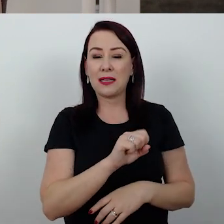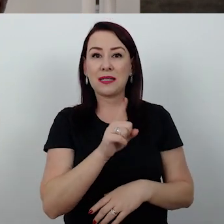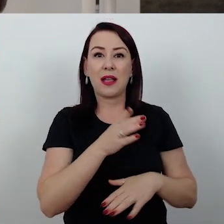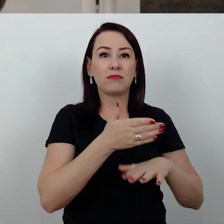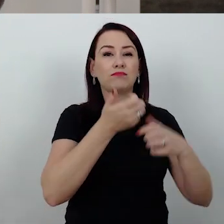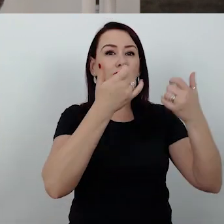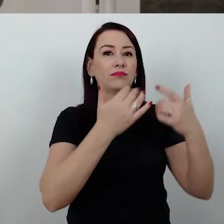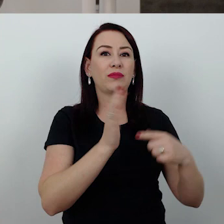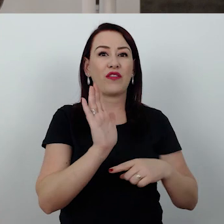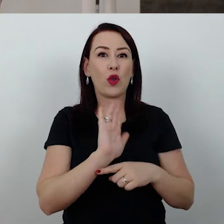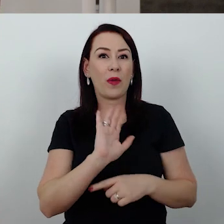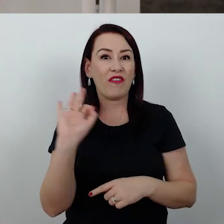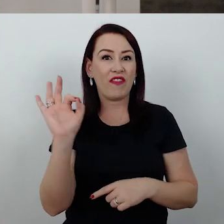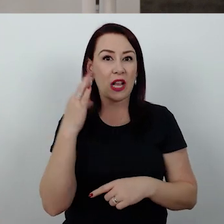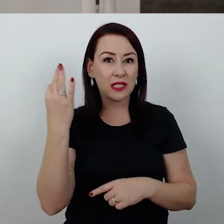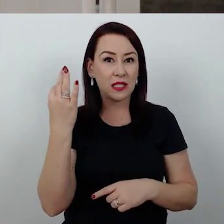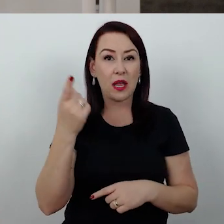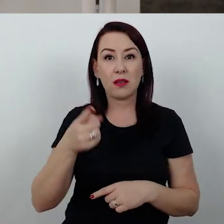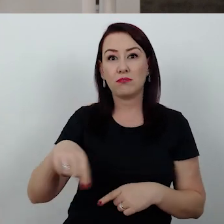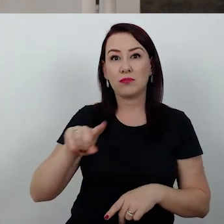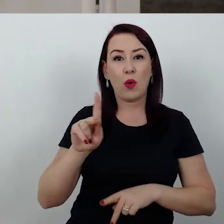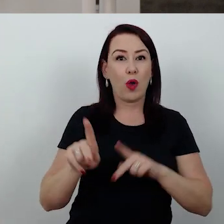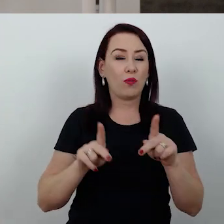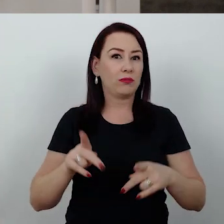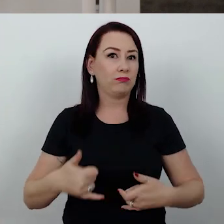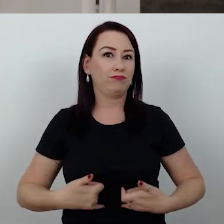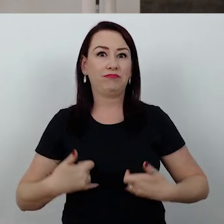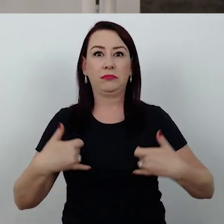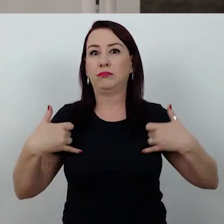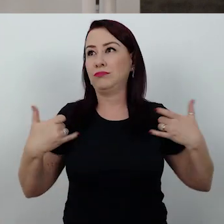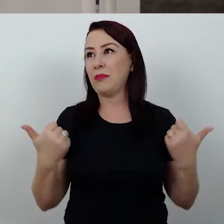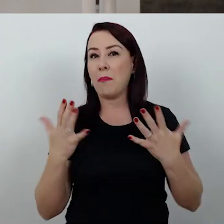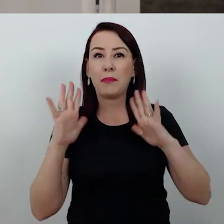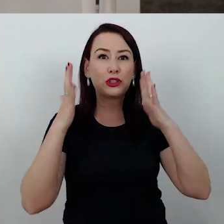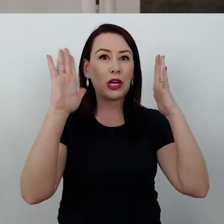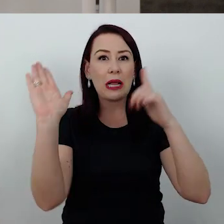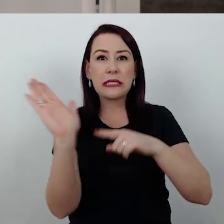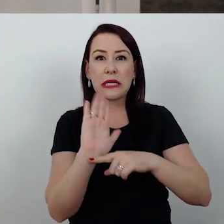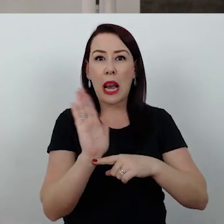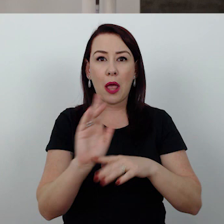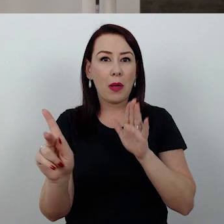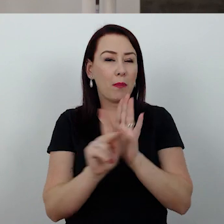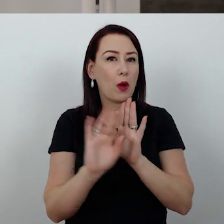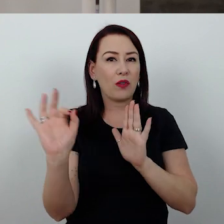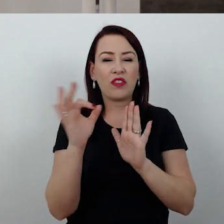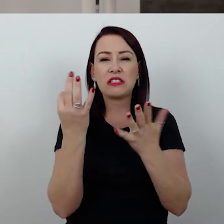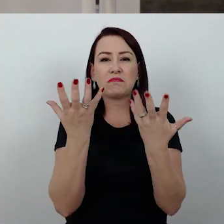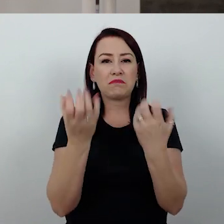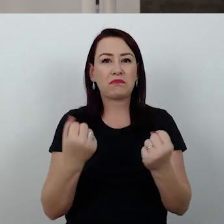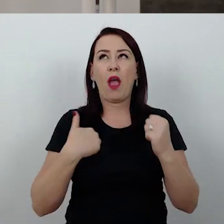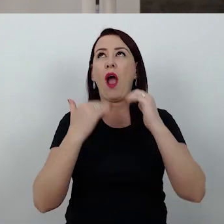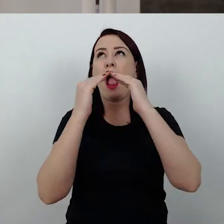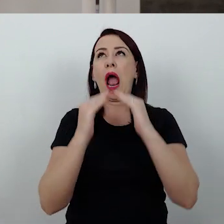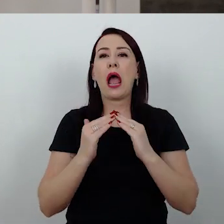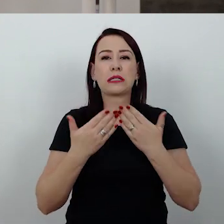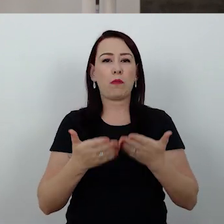você fala dos filmes franceses, a população parisiense é apaixonada pelo cinema francês e abre as portas da sua casa